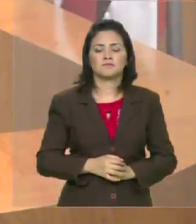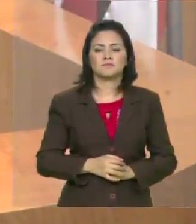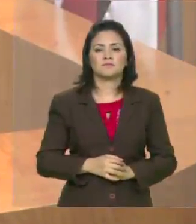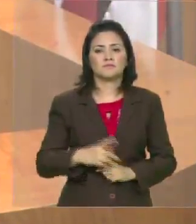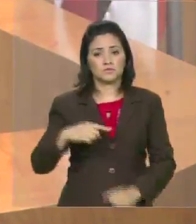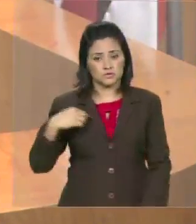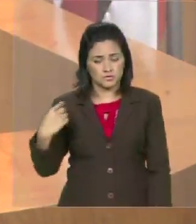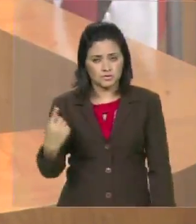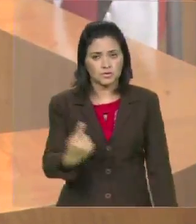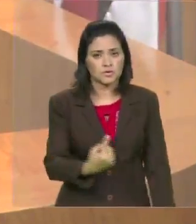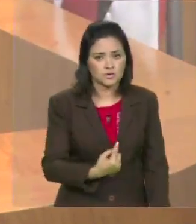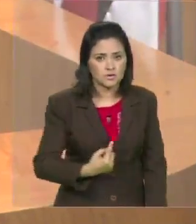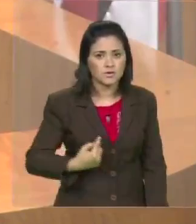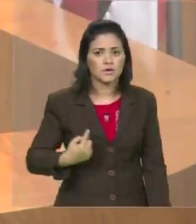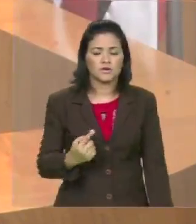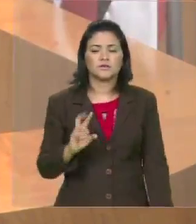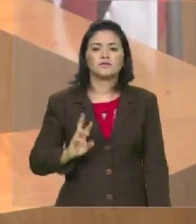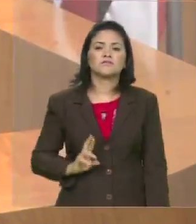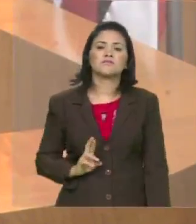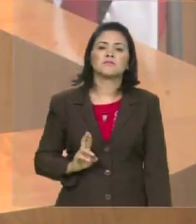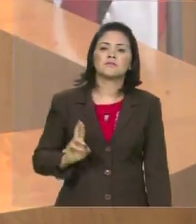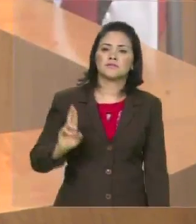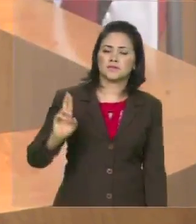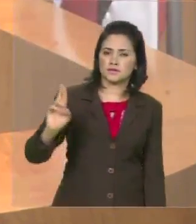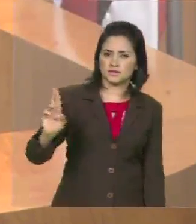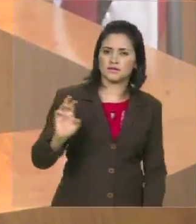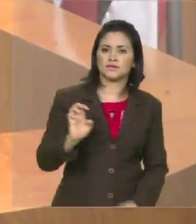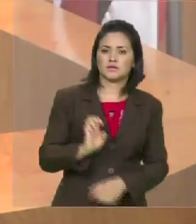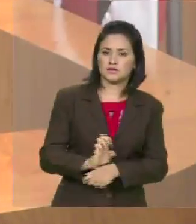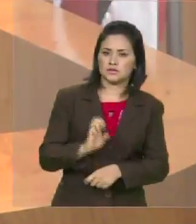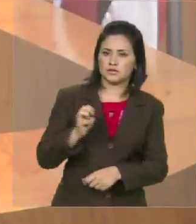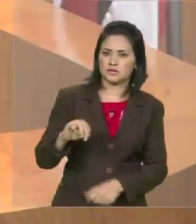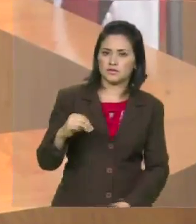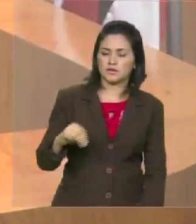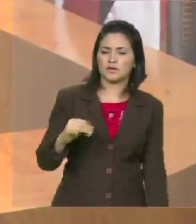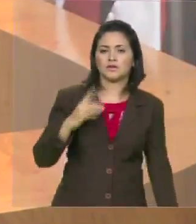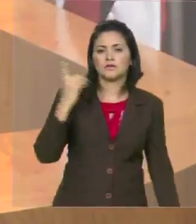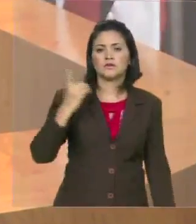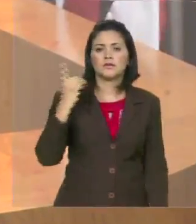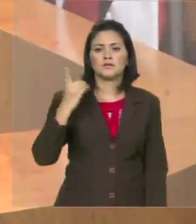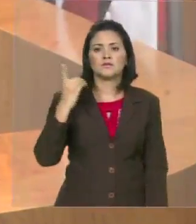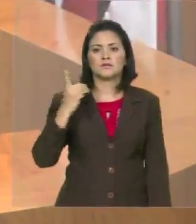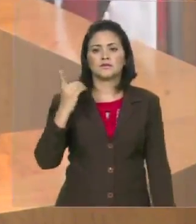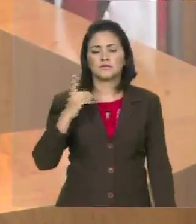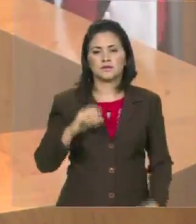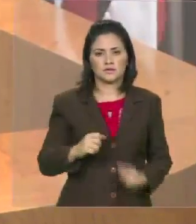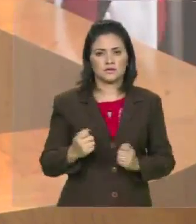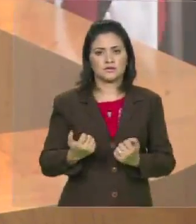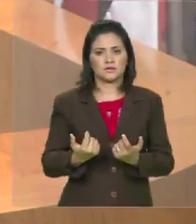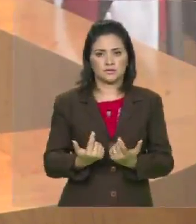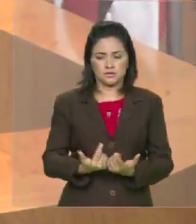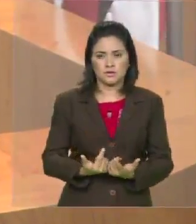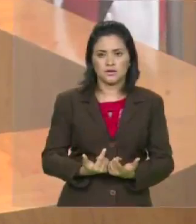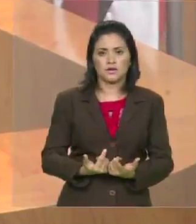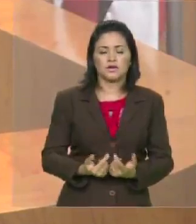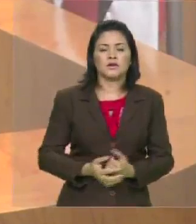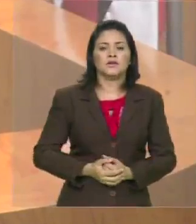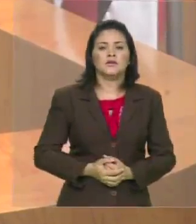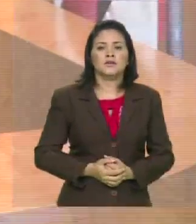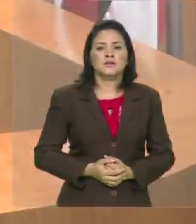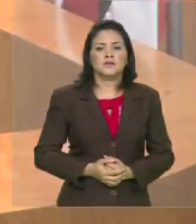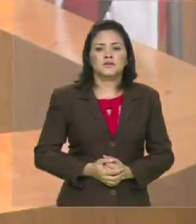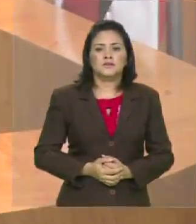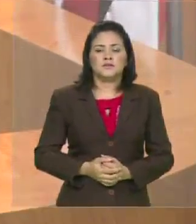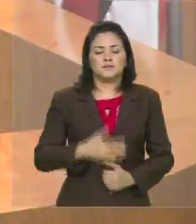nós estamos lá representando esse estado como um deputado desta casa, e aqui com muito apreço nós conduzimos os trabalhos